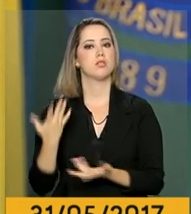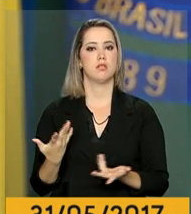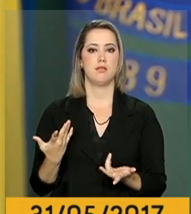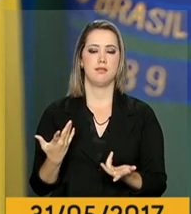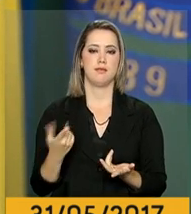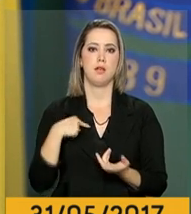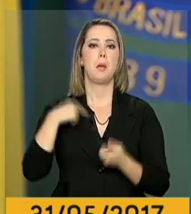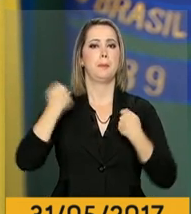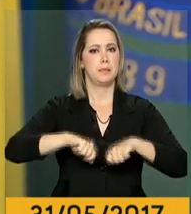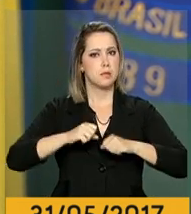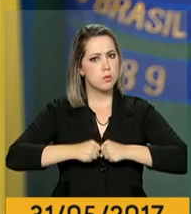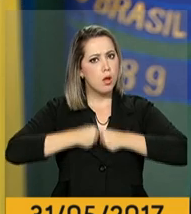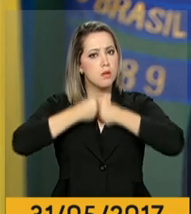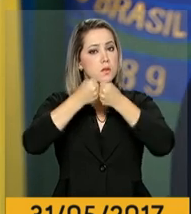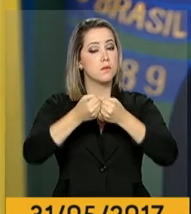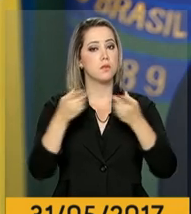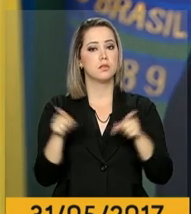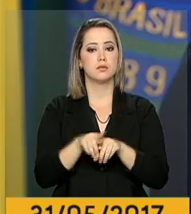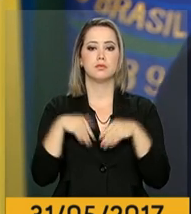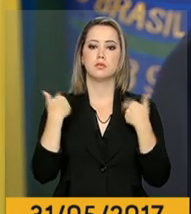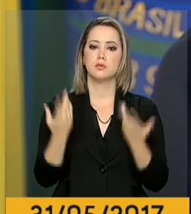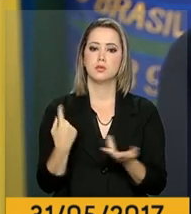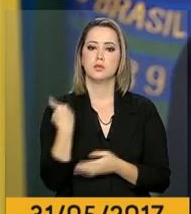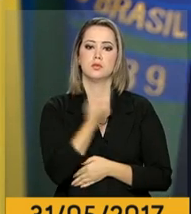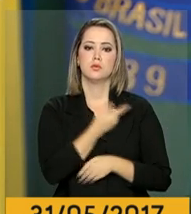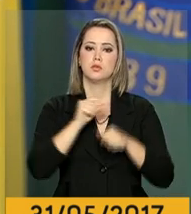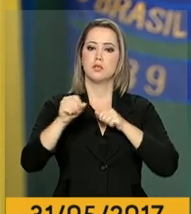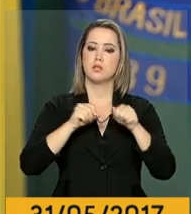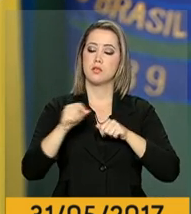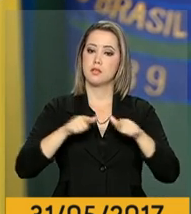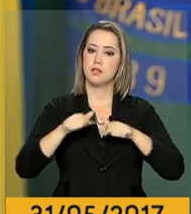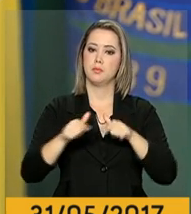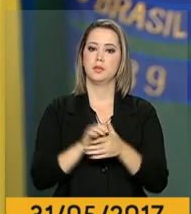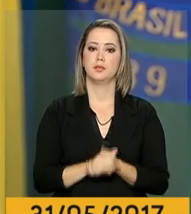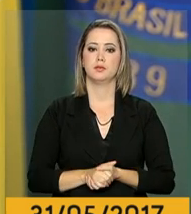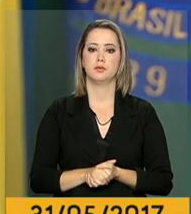e determinação. E é isso que nós estamos fazendo.